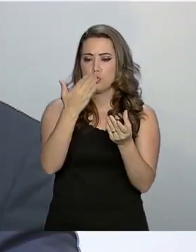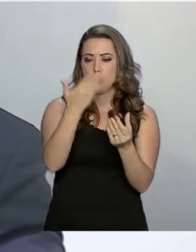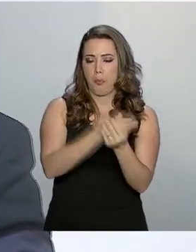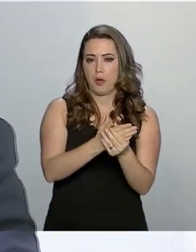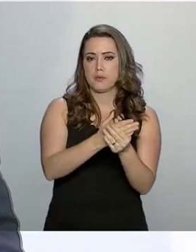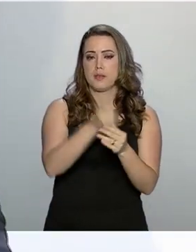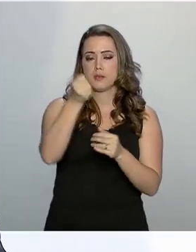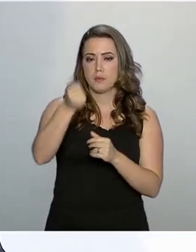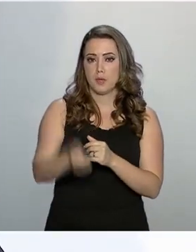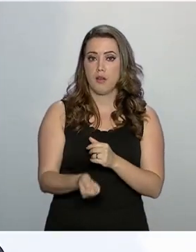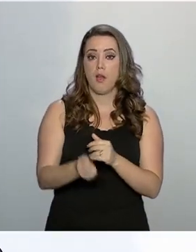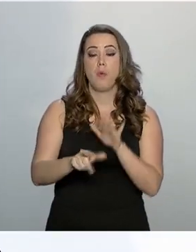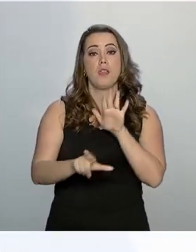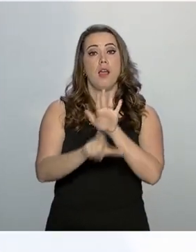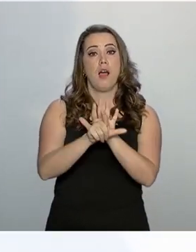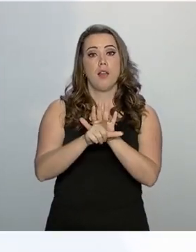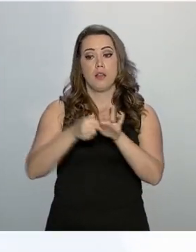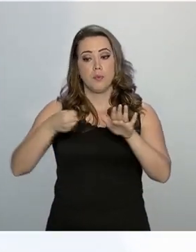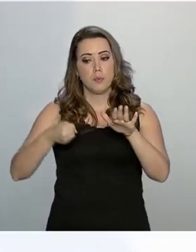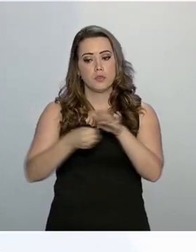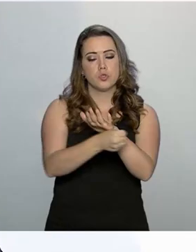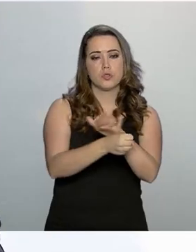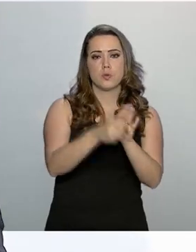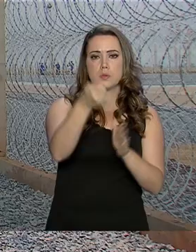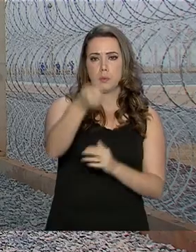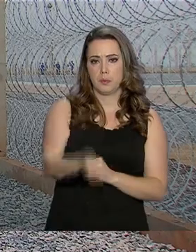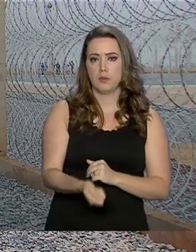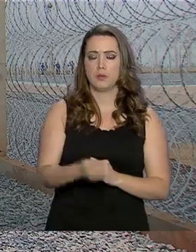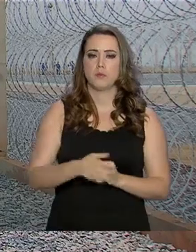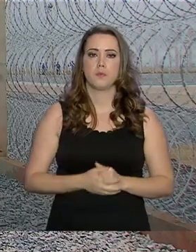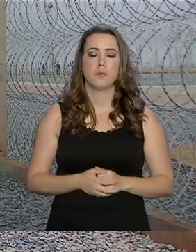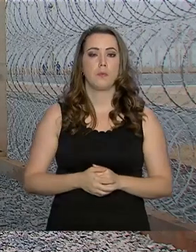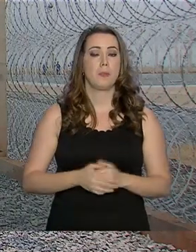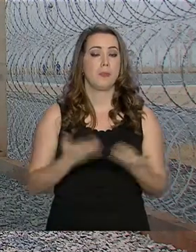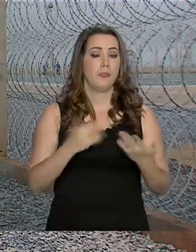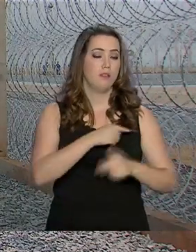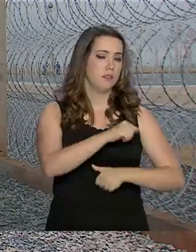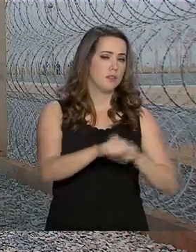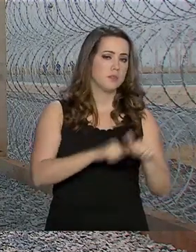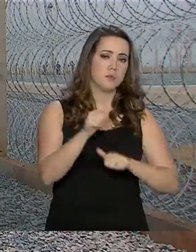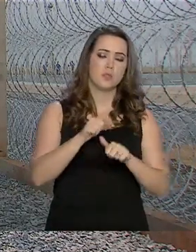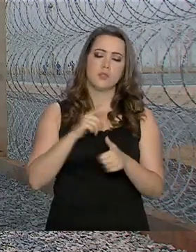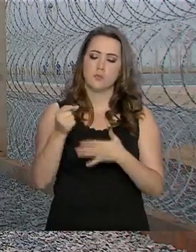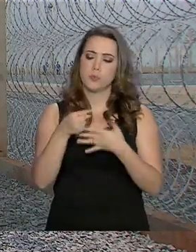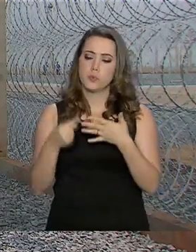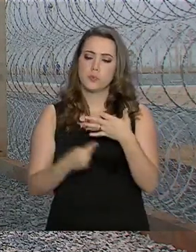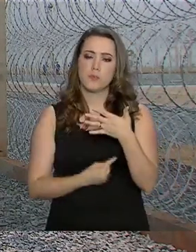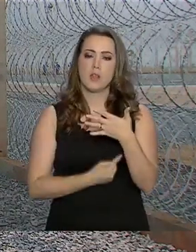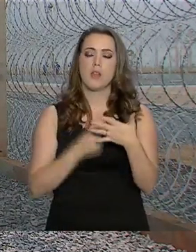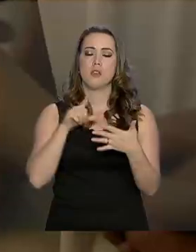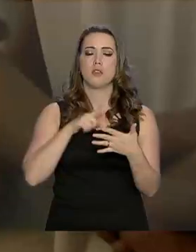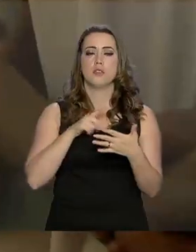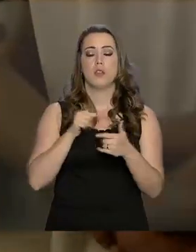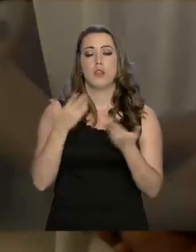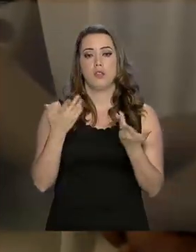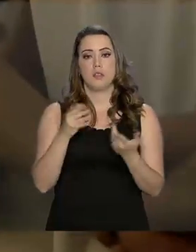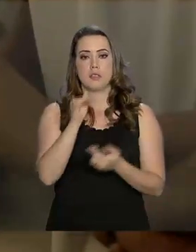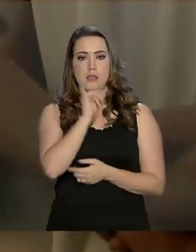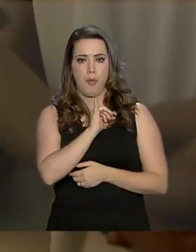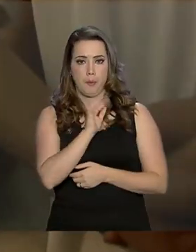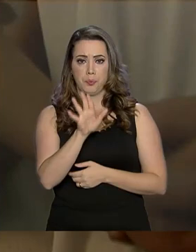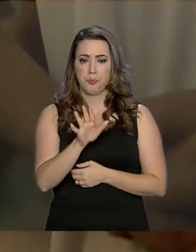as leis de execução penal e de crimes hediondos entre as mudanças previstas está a execução de